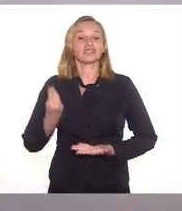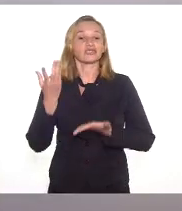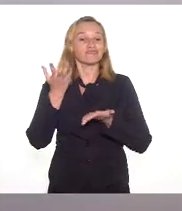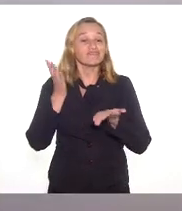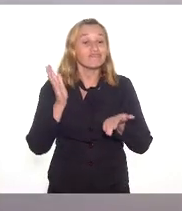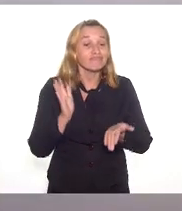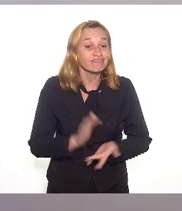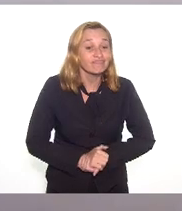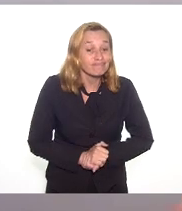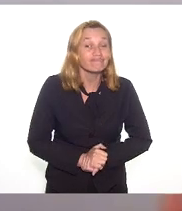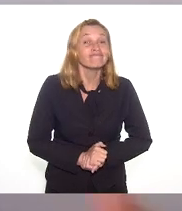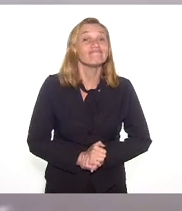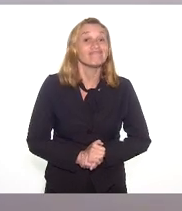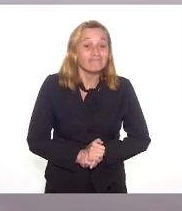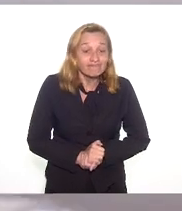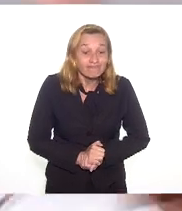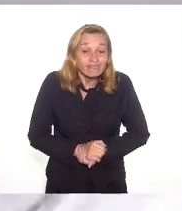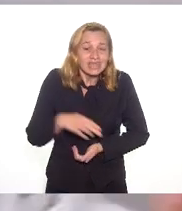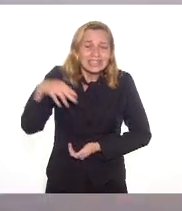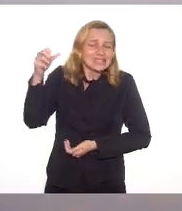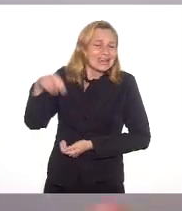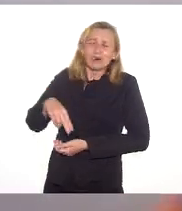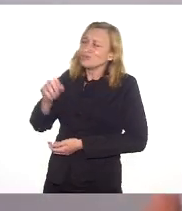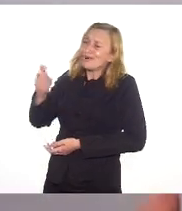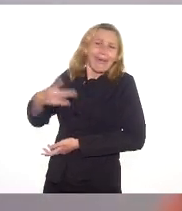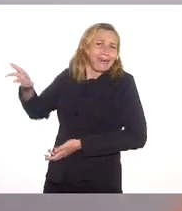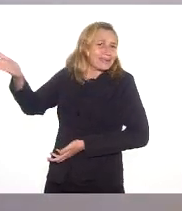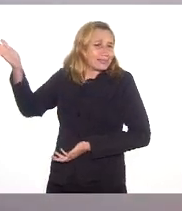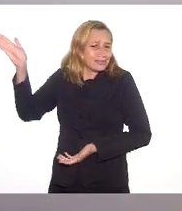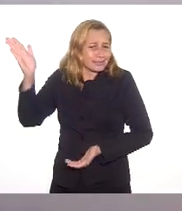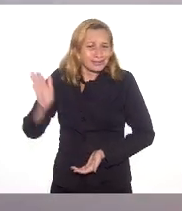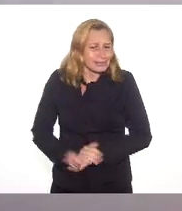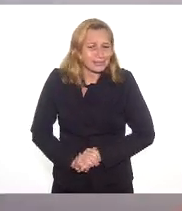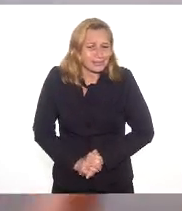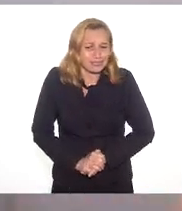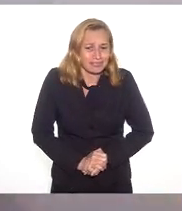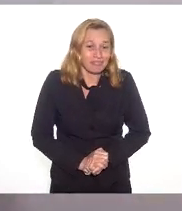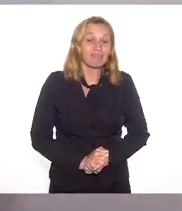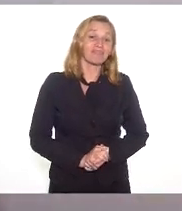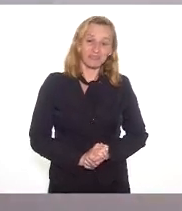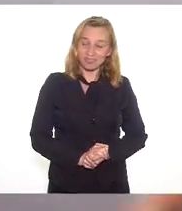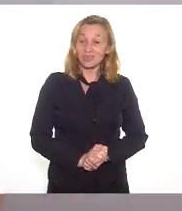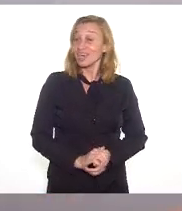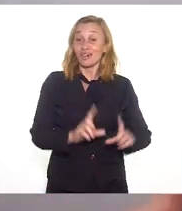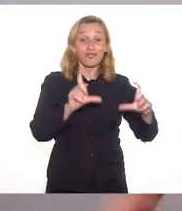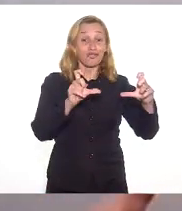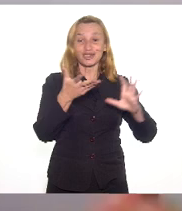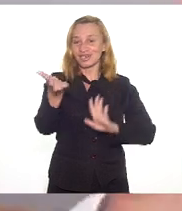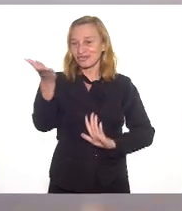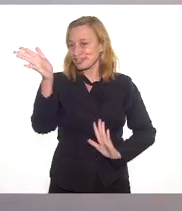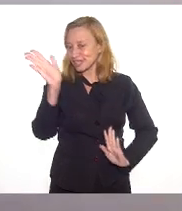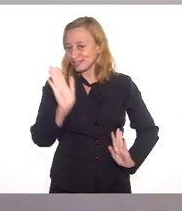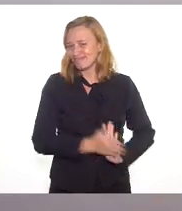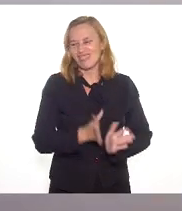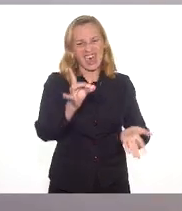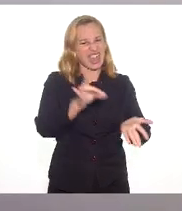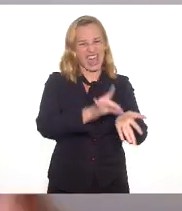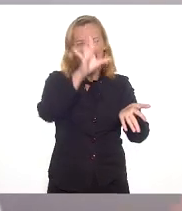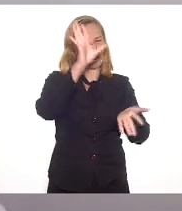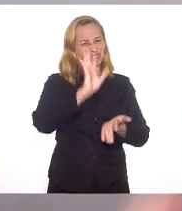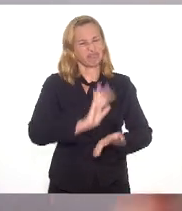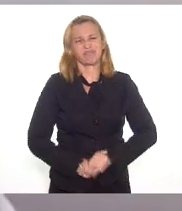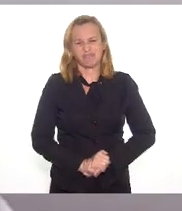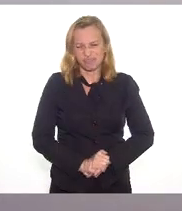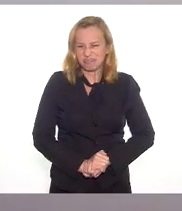Nelson Sargento, era isso, realmente a fotografia real